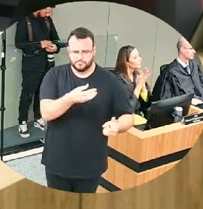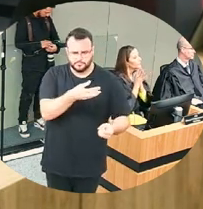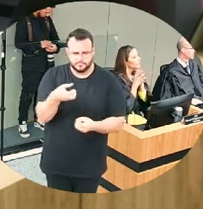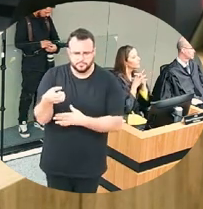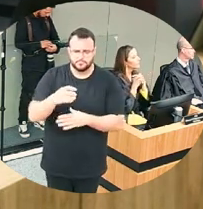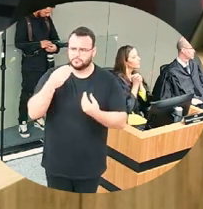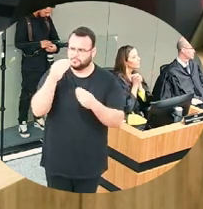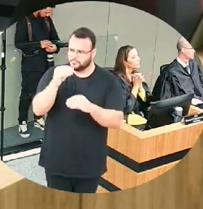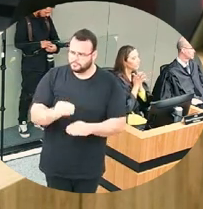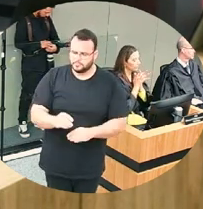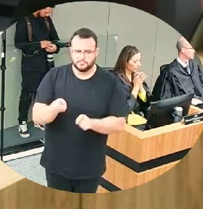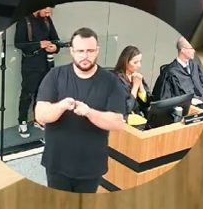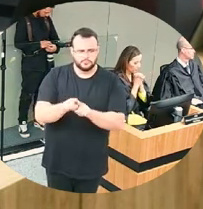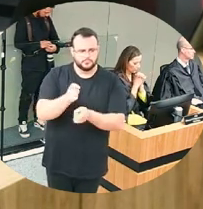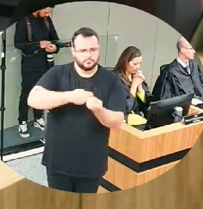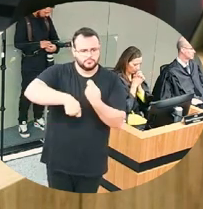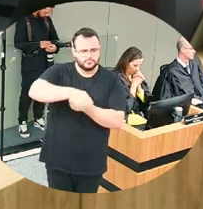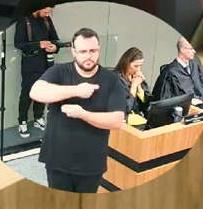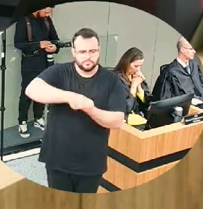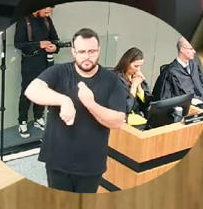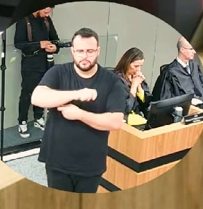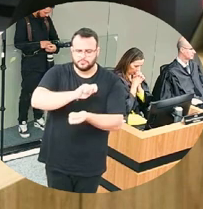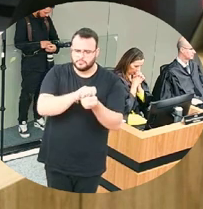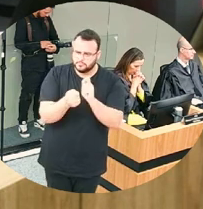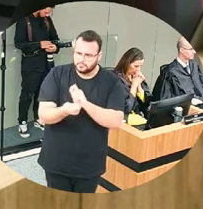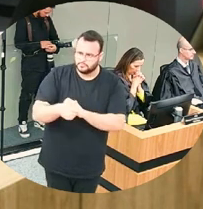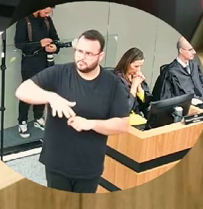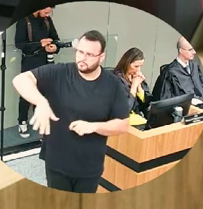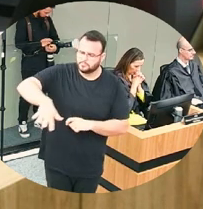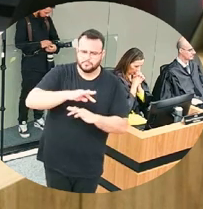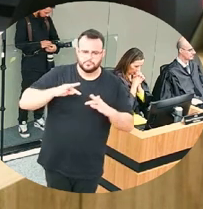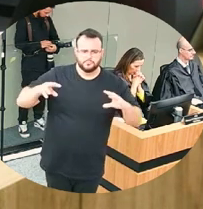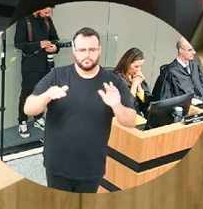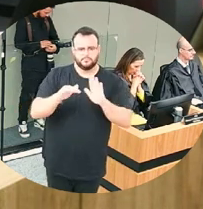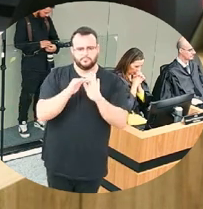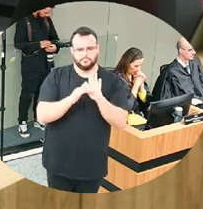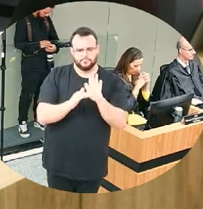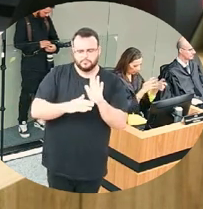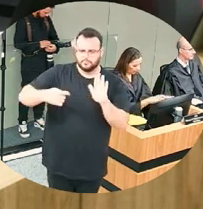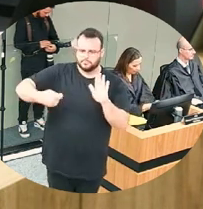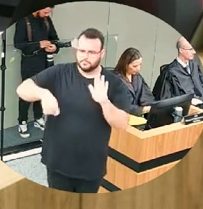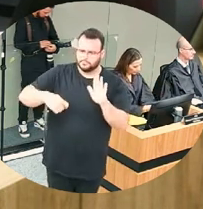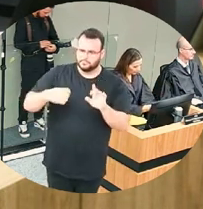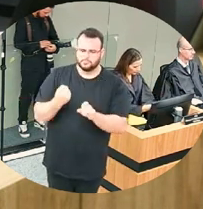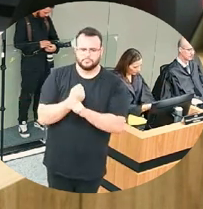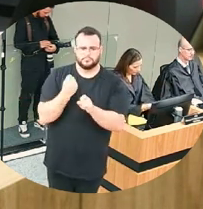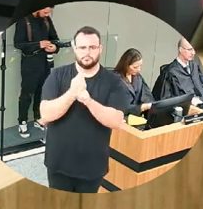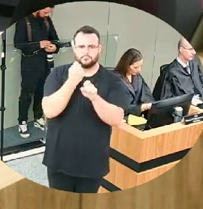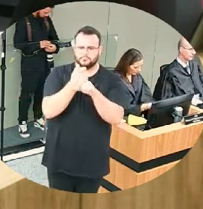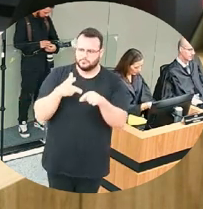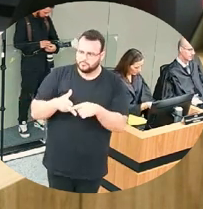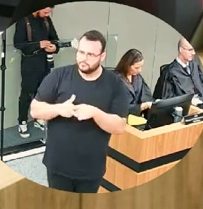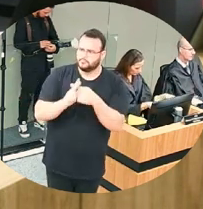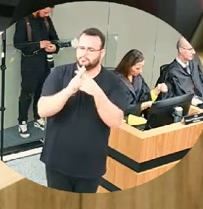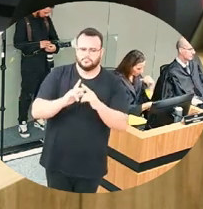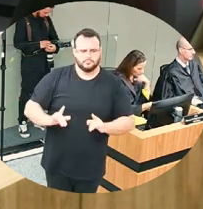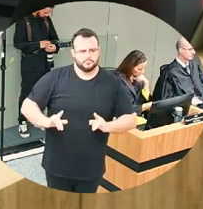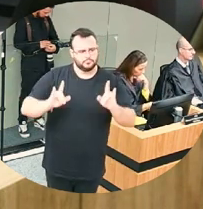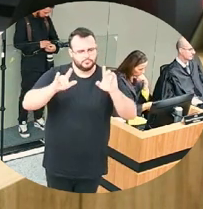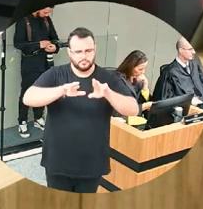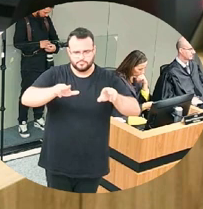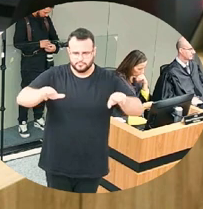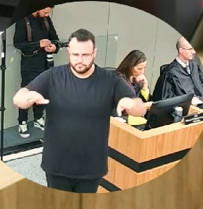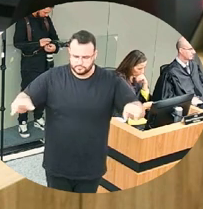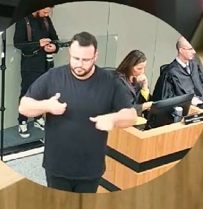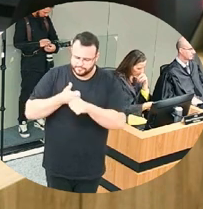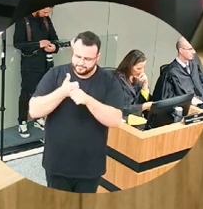instalações readequações de espaços e e todos os procedimentos necessários à construção e manutenção dos imóveis demando